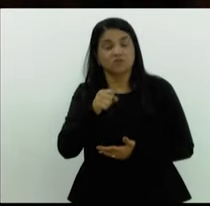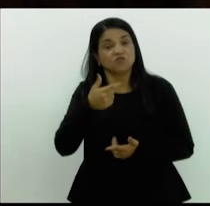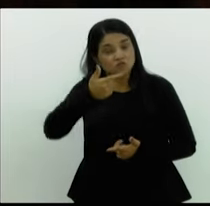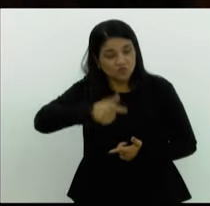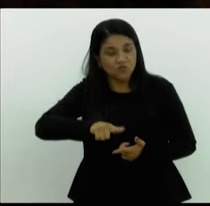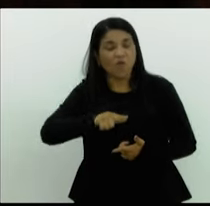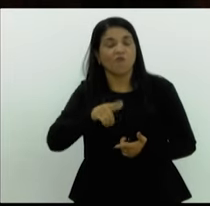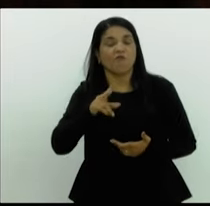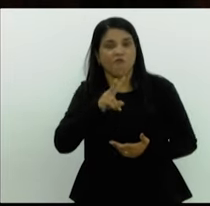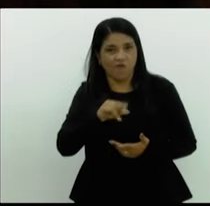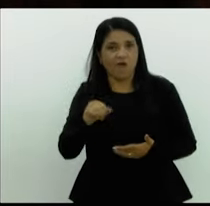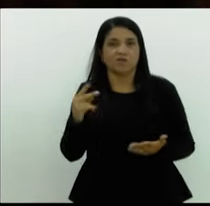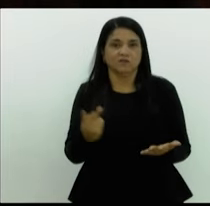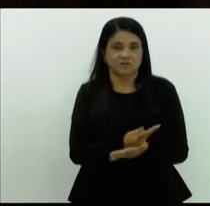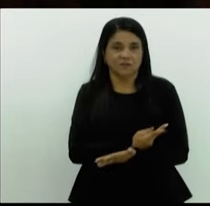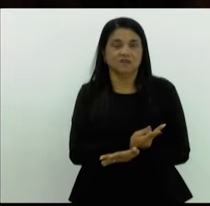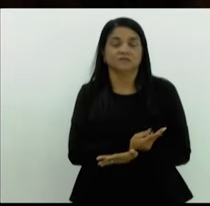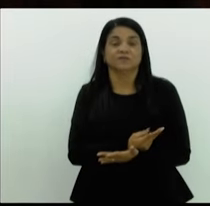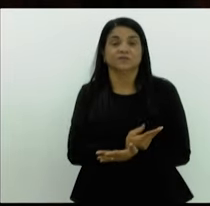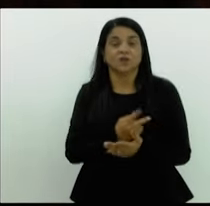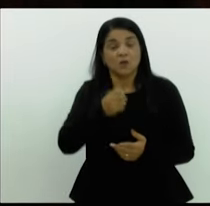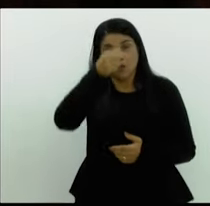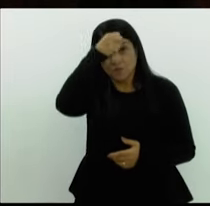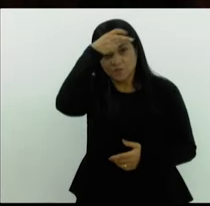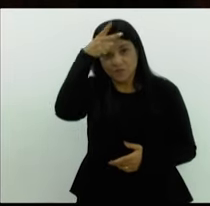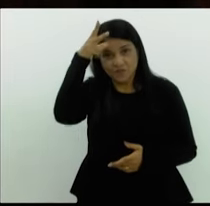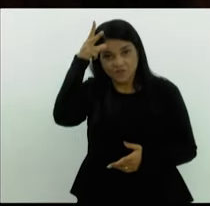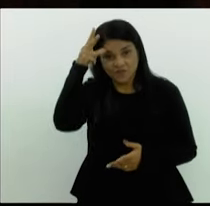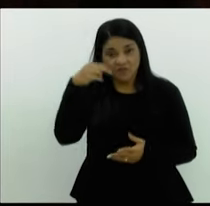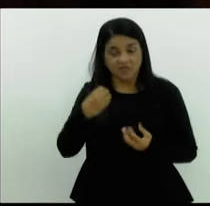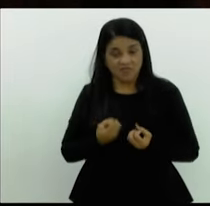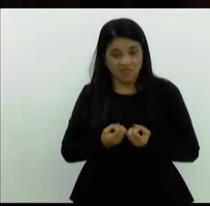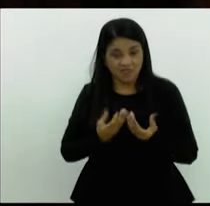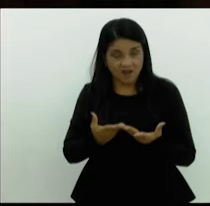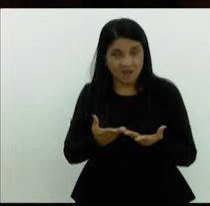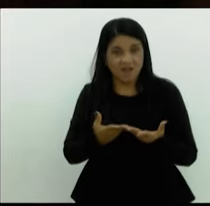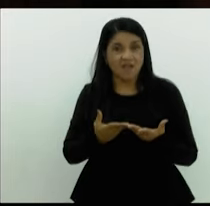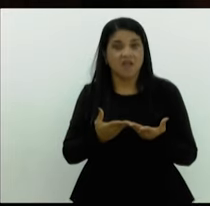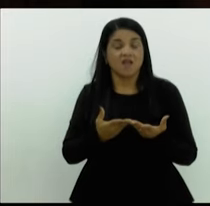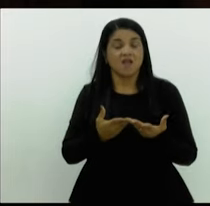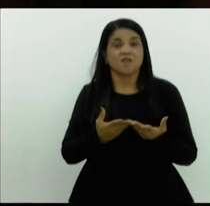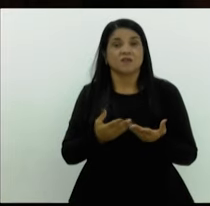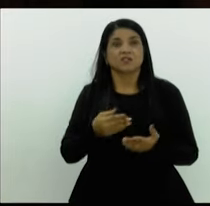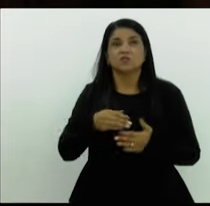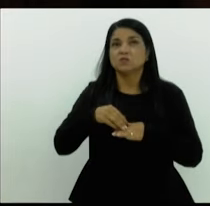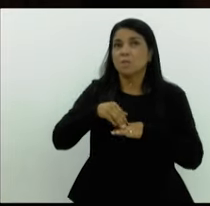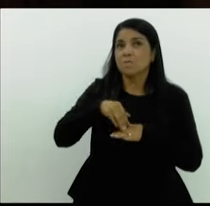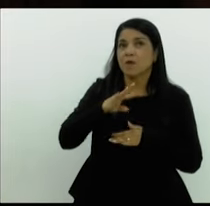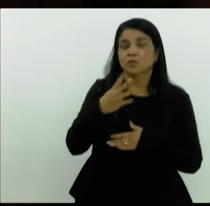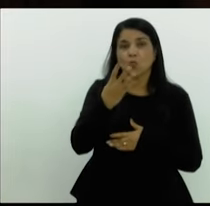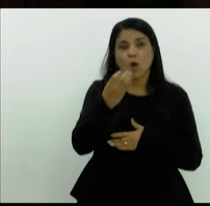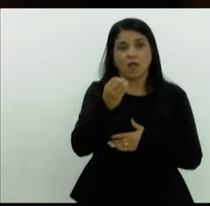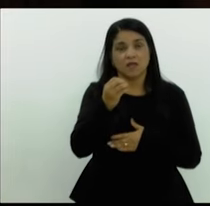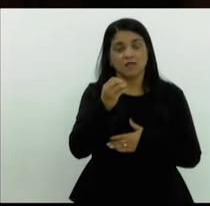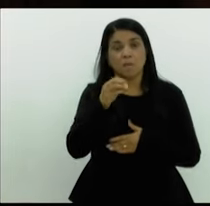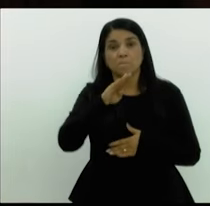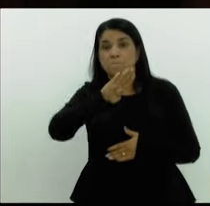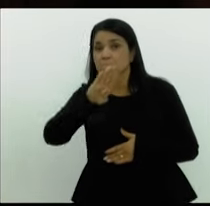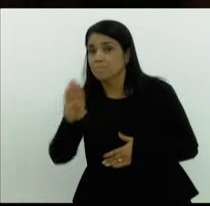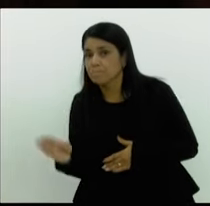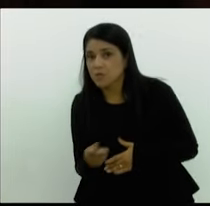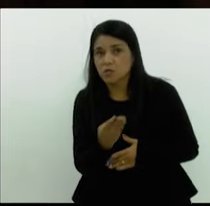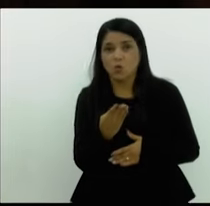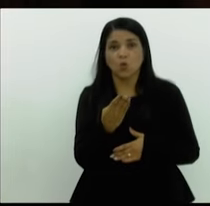o prefeito quer entregar a prefeitura e os seus mais de 40 bilhões de orçamento na mão do seu próprio grupo, dos